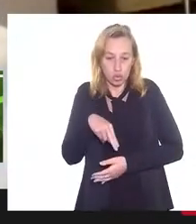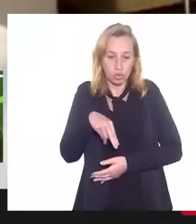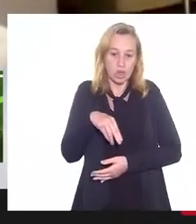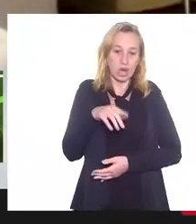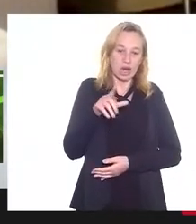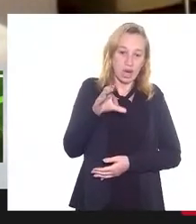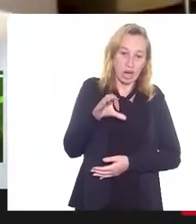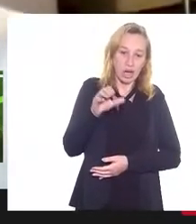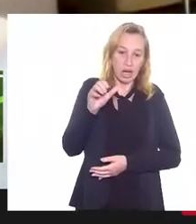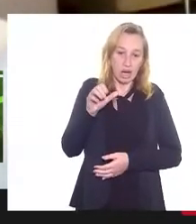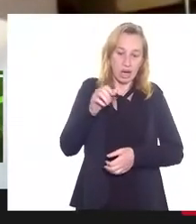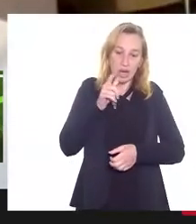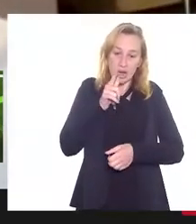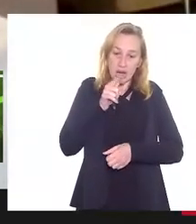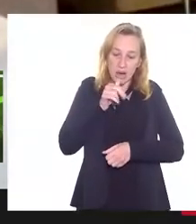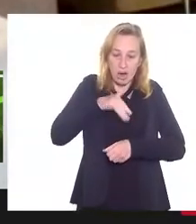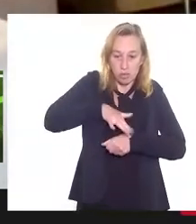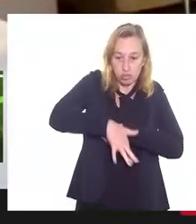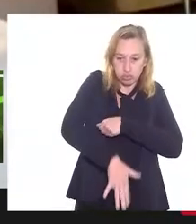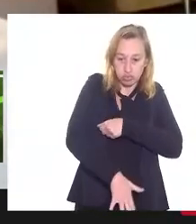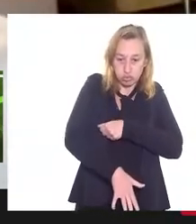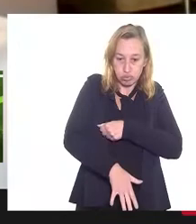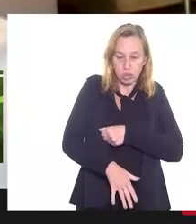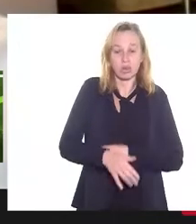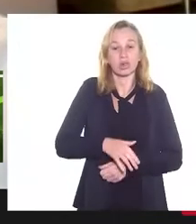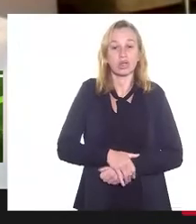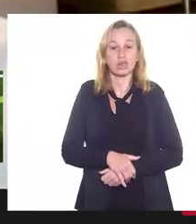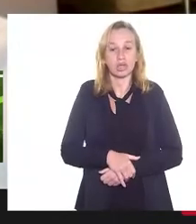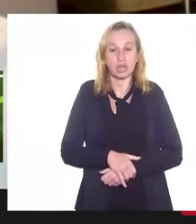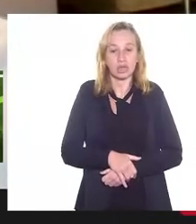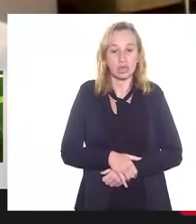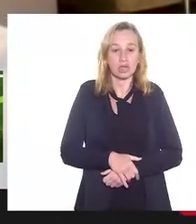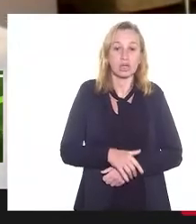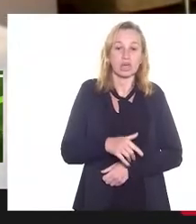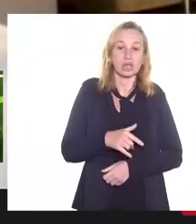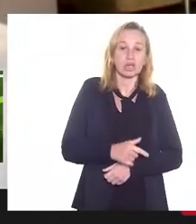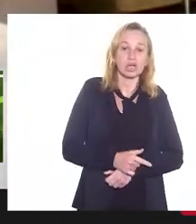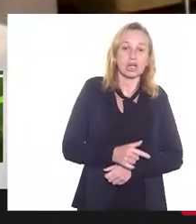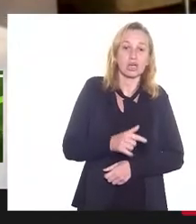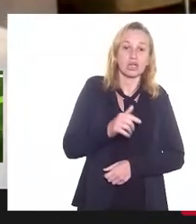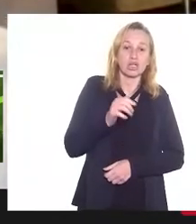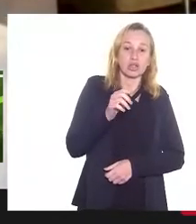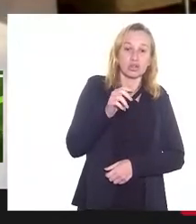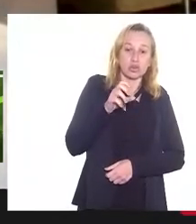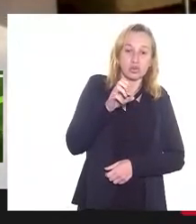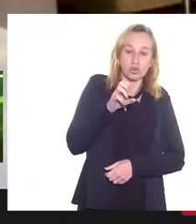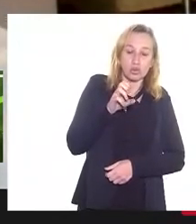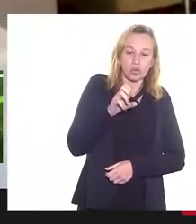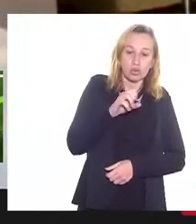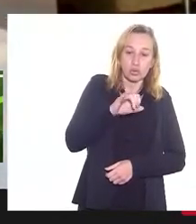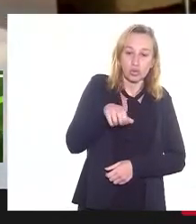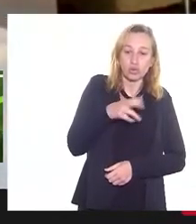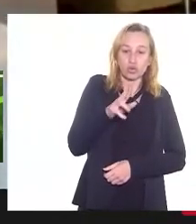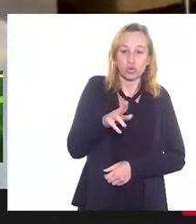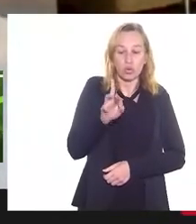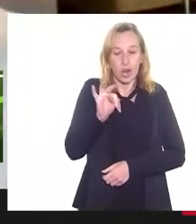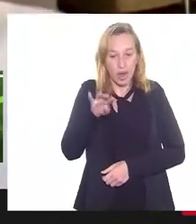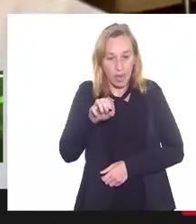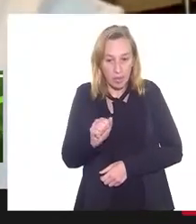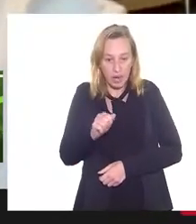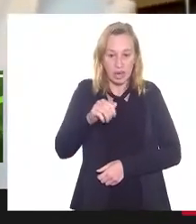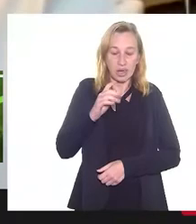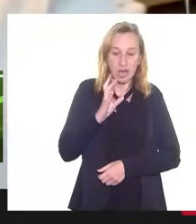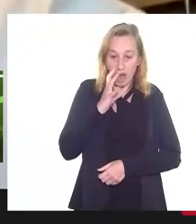no Tempo de Iaçã, lá no Xangô Agodô, em Iaçã, Sete Flechas de Jurema Encantada. Eu tive, enfim, no